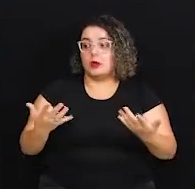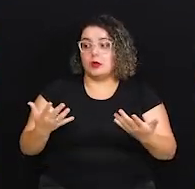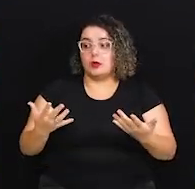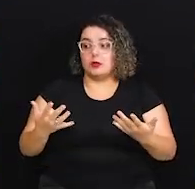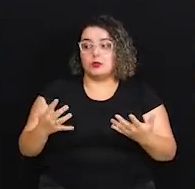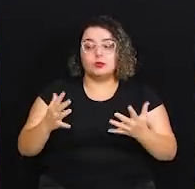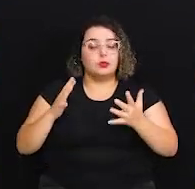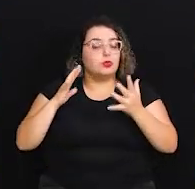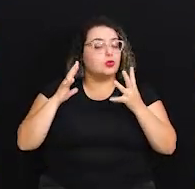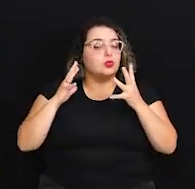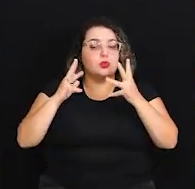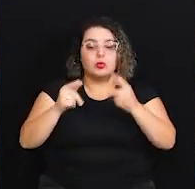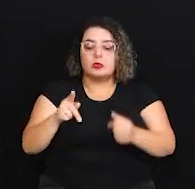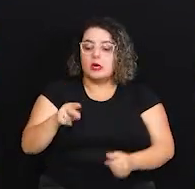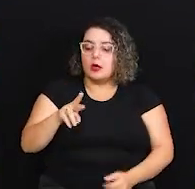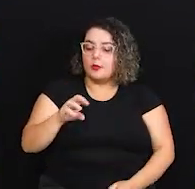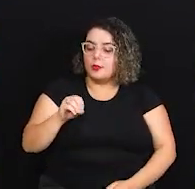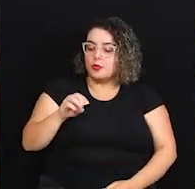proteína do solo,